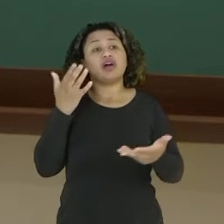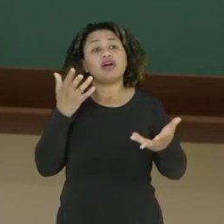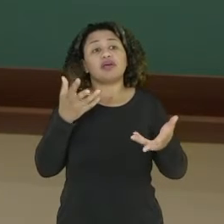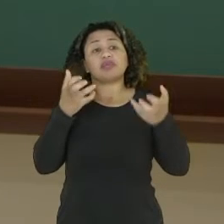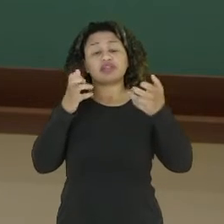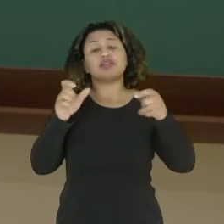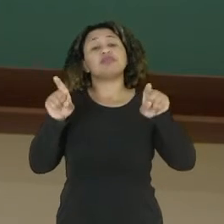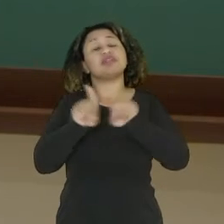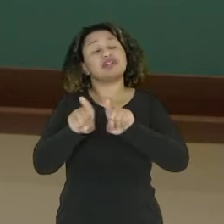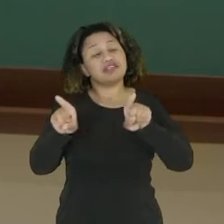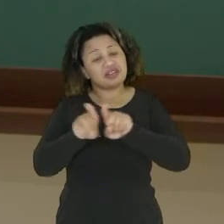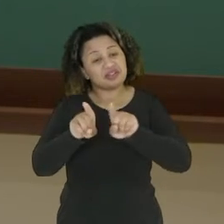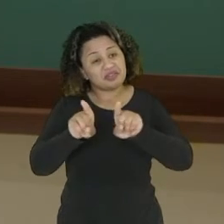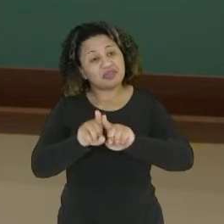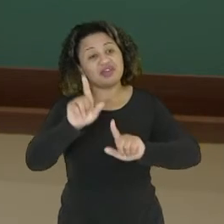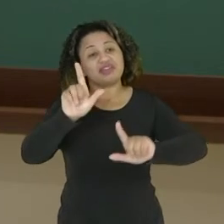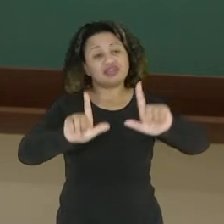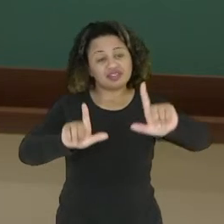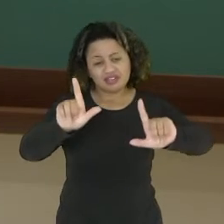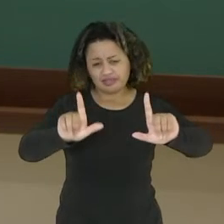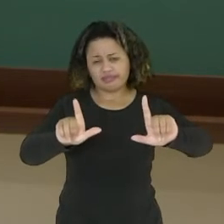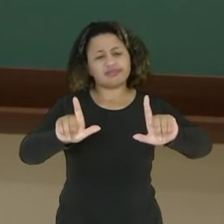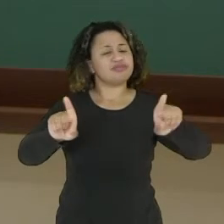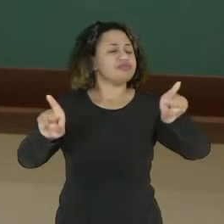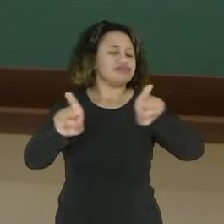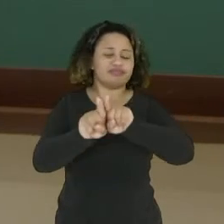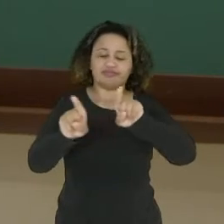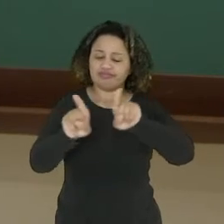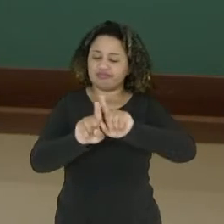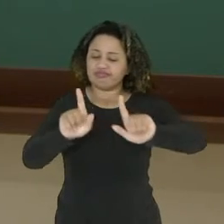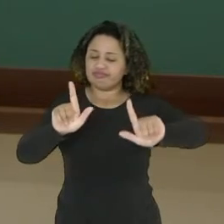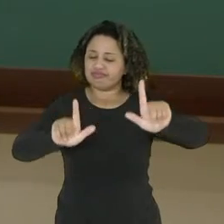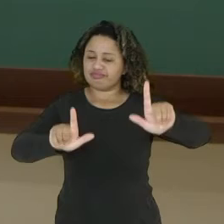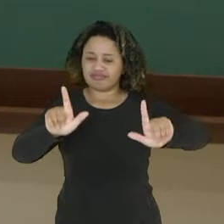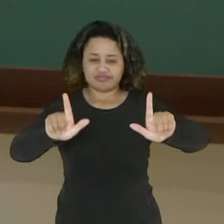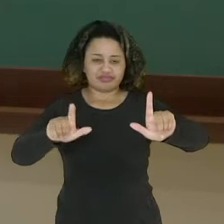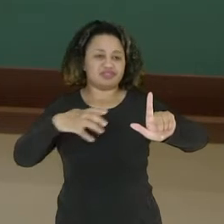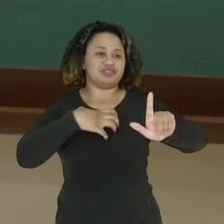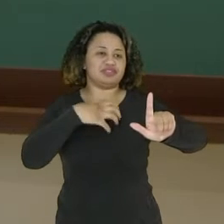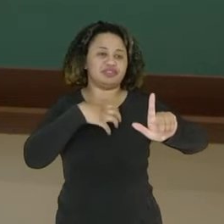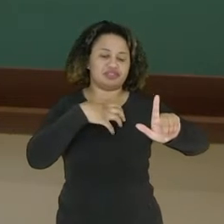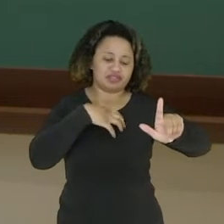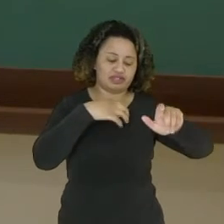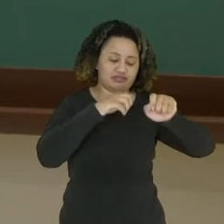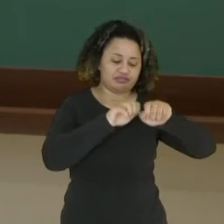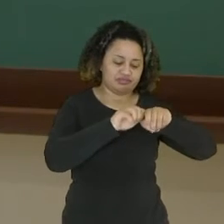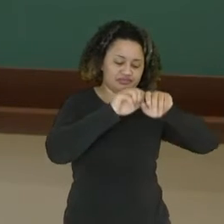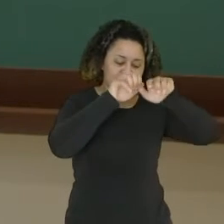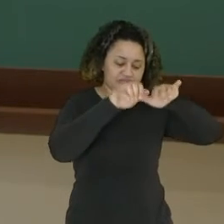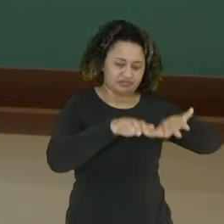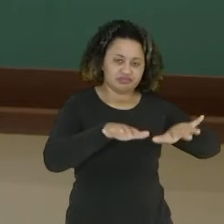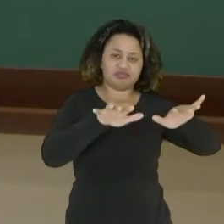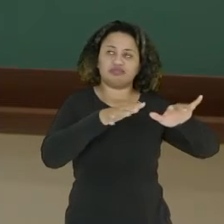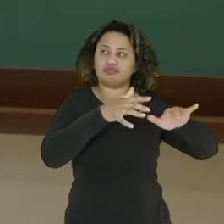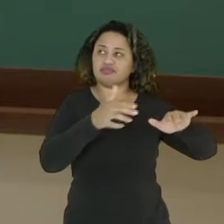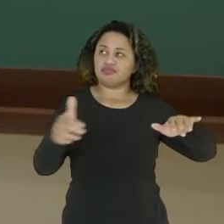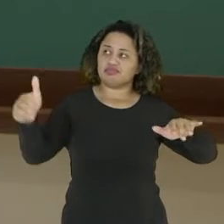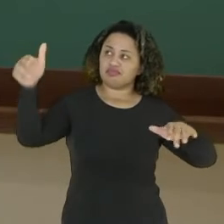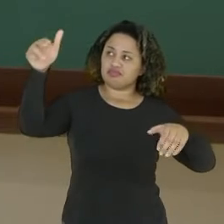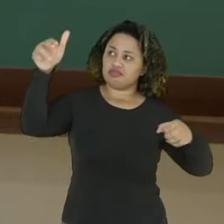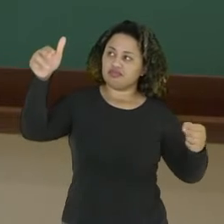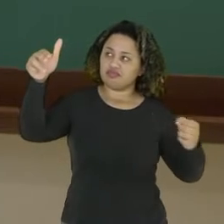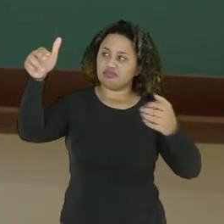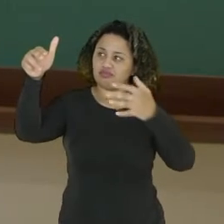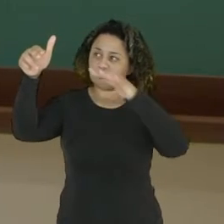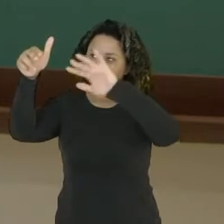o mesmo é válido para um televisor, tá? O mesmo é válido para o televisor. A emissão e a recepção têm que